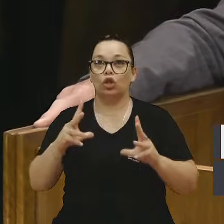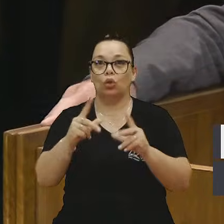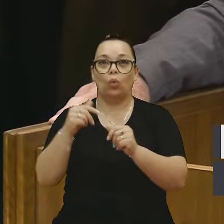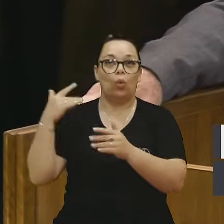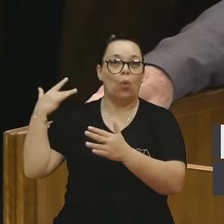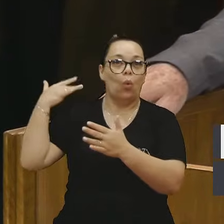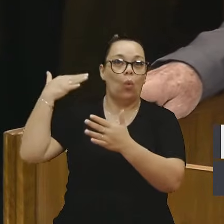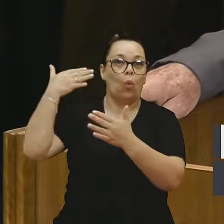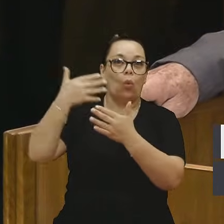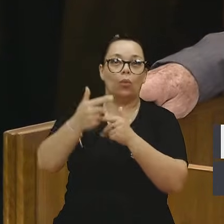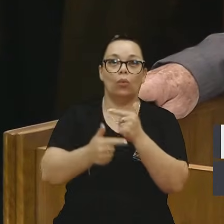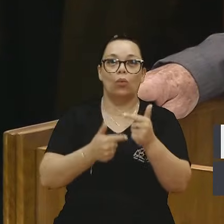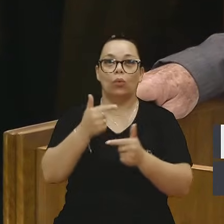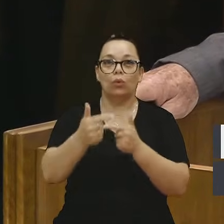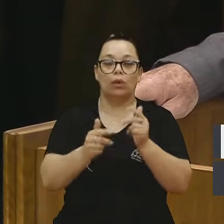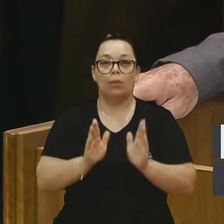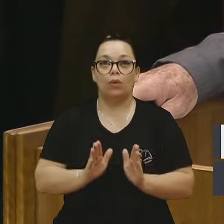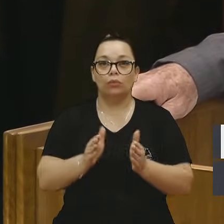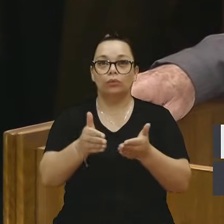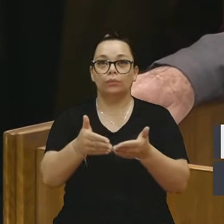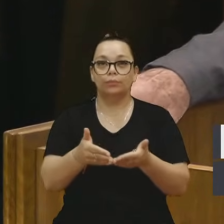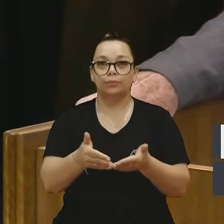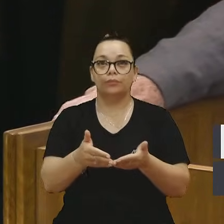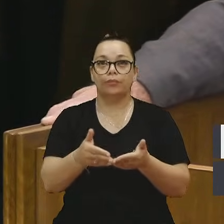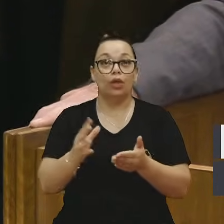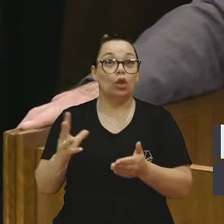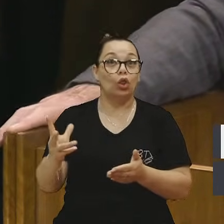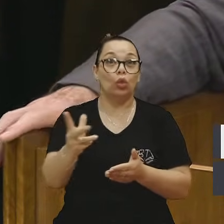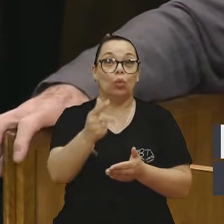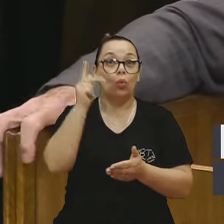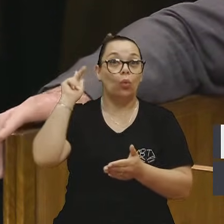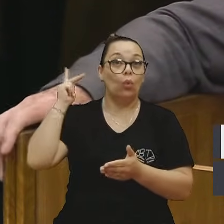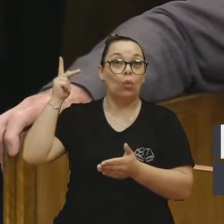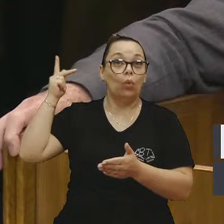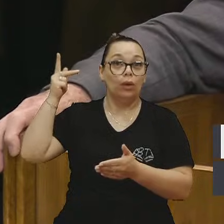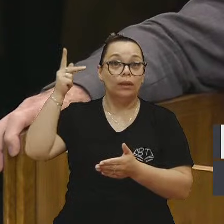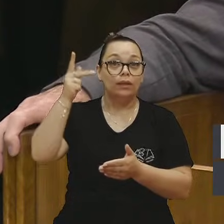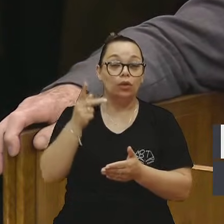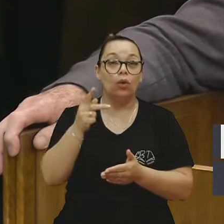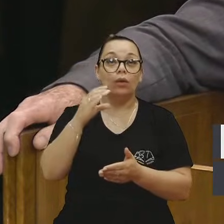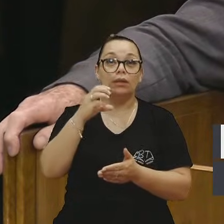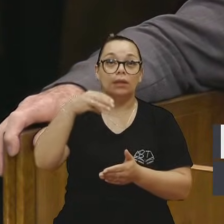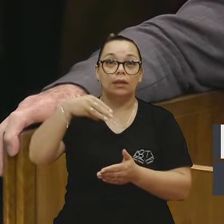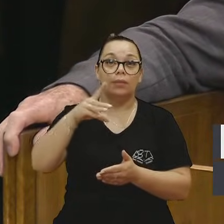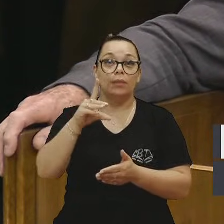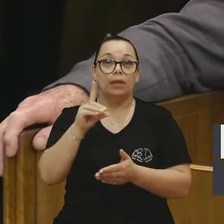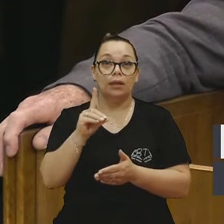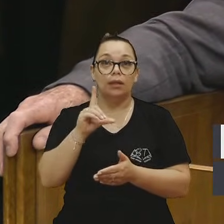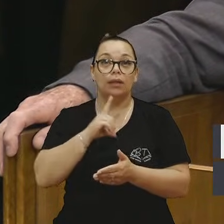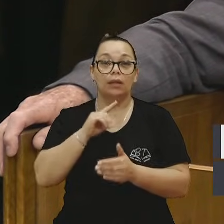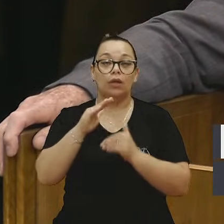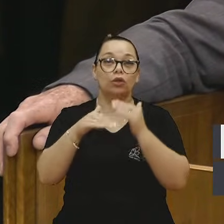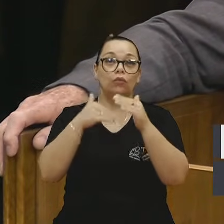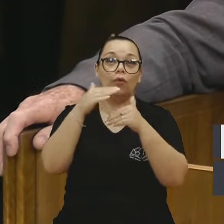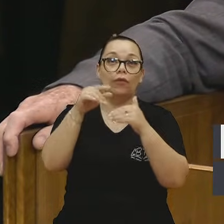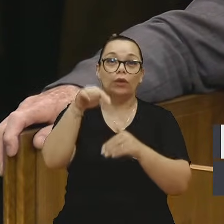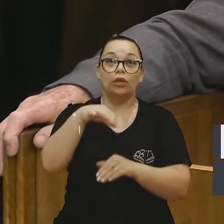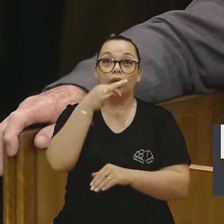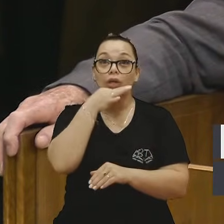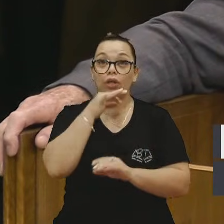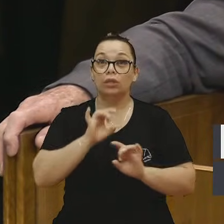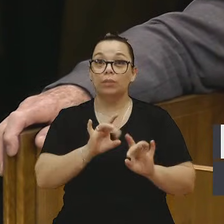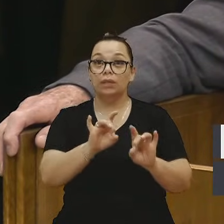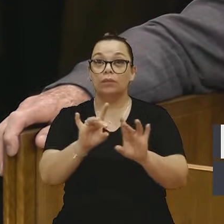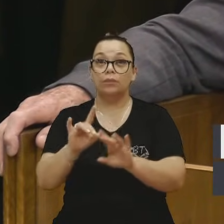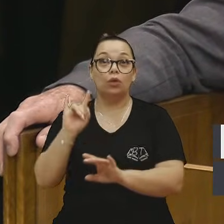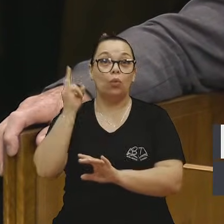e o trabalho, os conselheiros, toda a história e o trabalho que o CMD tem desenvolvido aqui em Caxias, especialmente nos